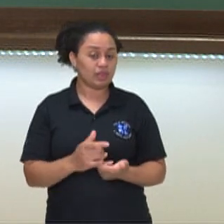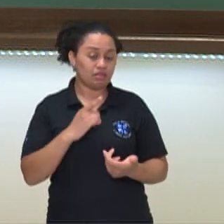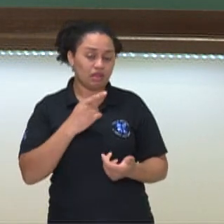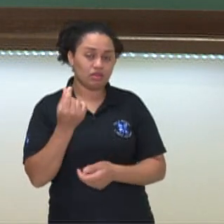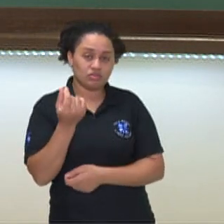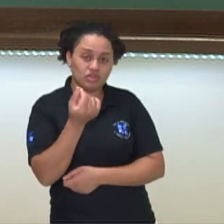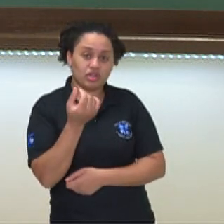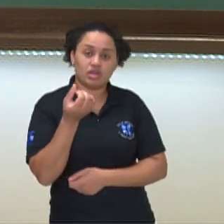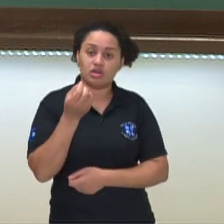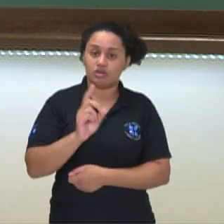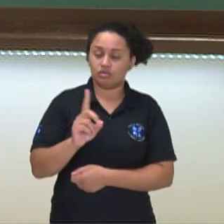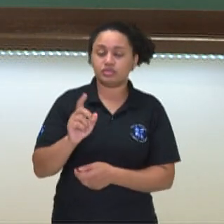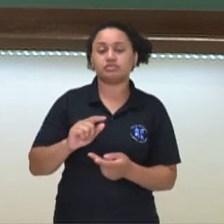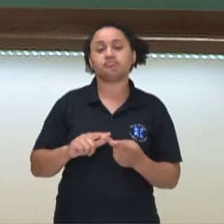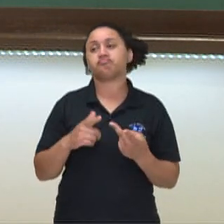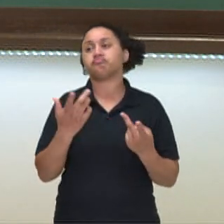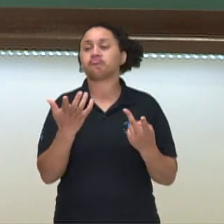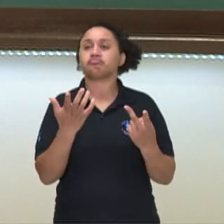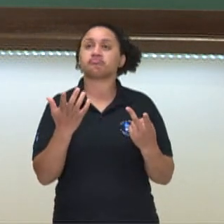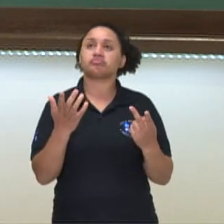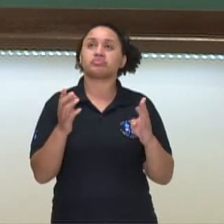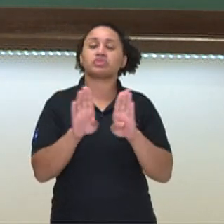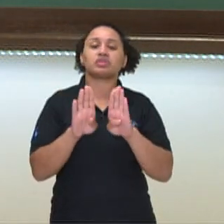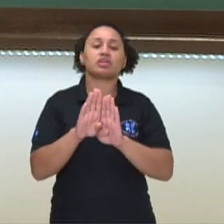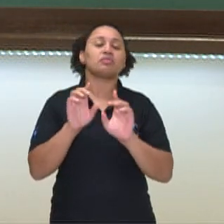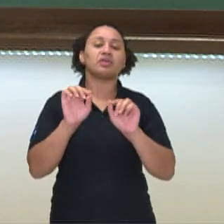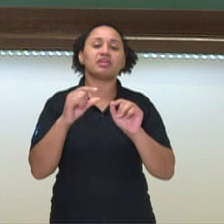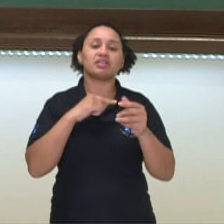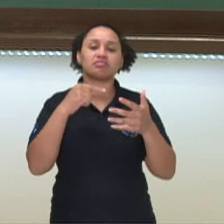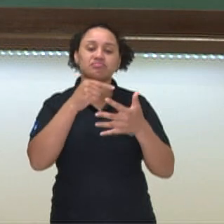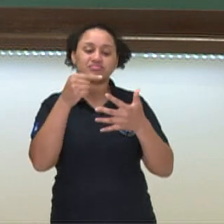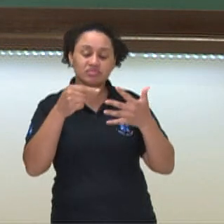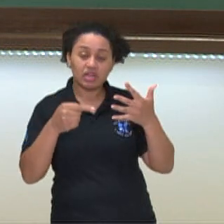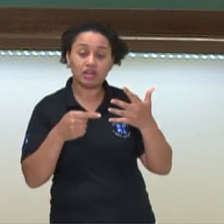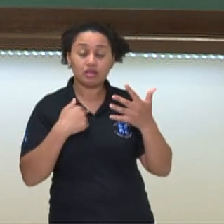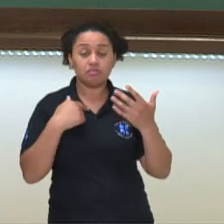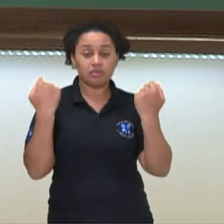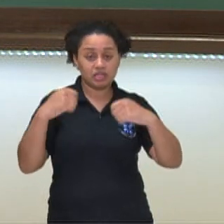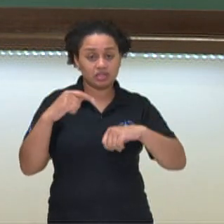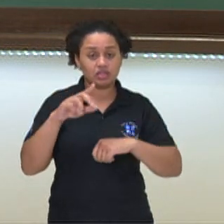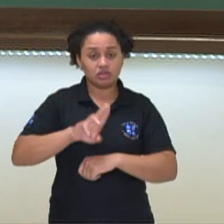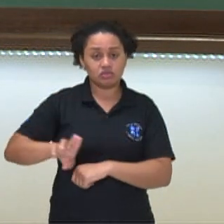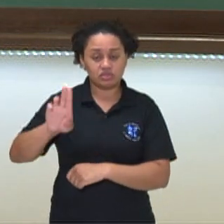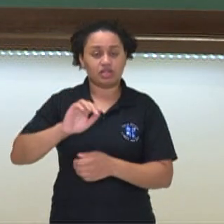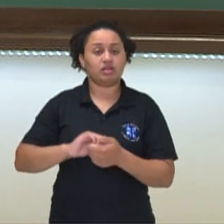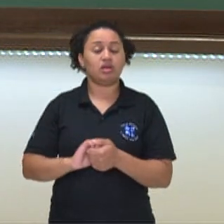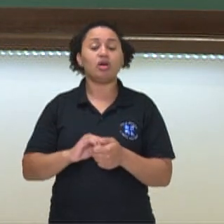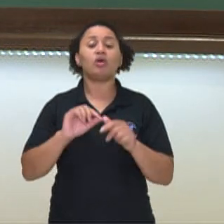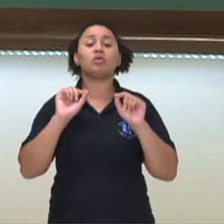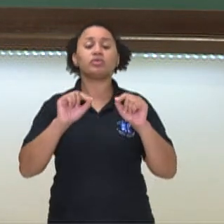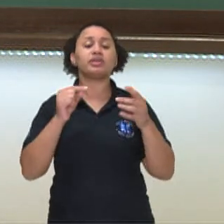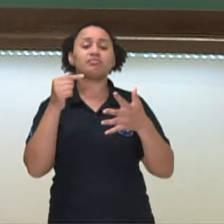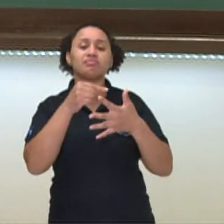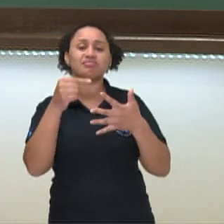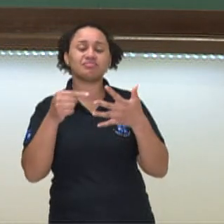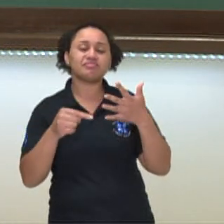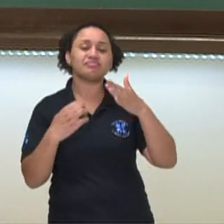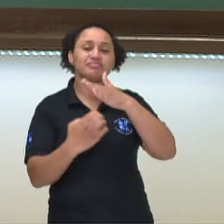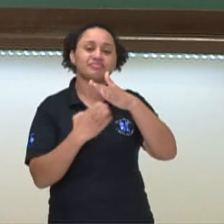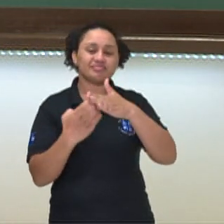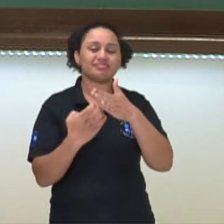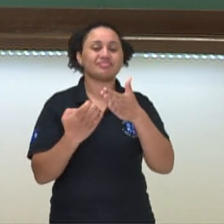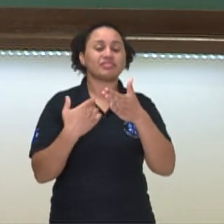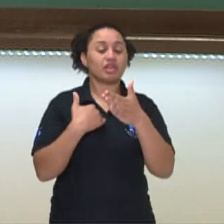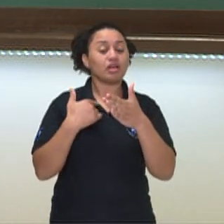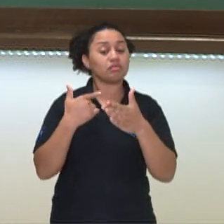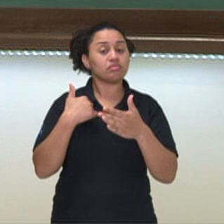capital, a disponibilidade de elementos a serem consumidos, quais os fatores que as empresas, as indústrias vão